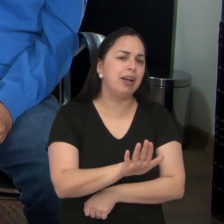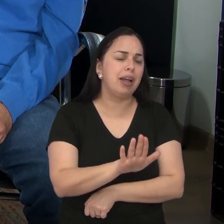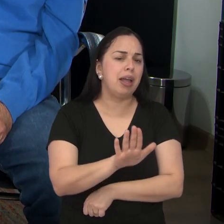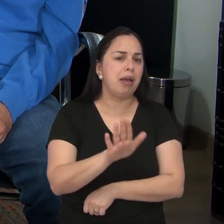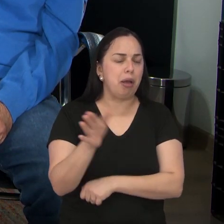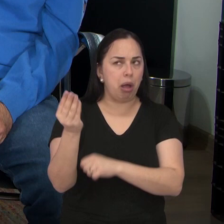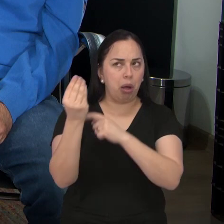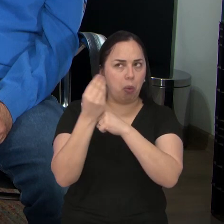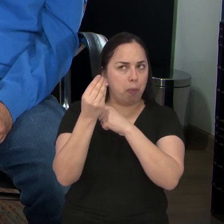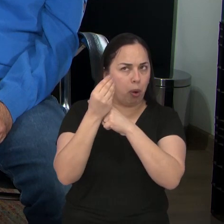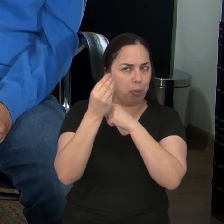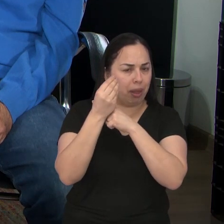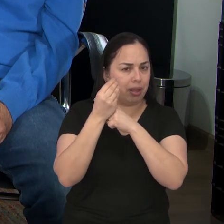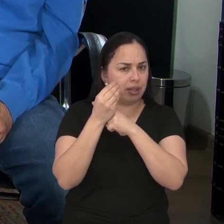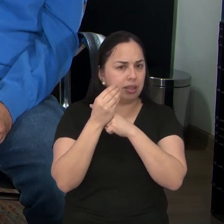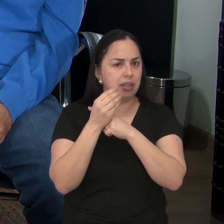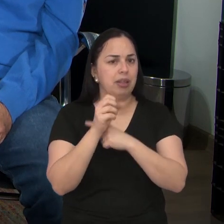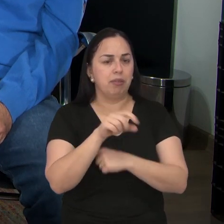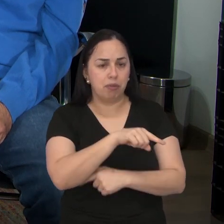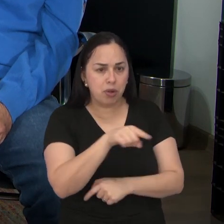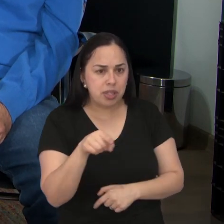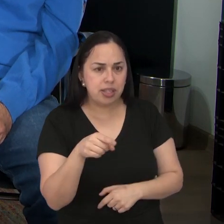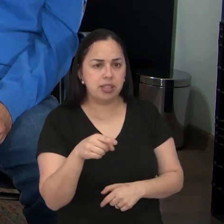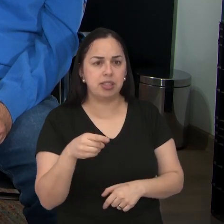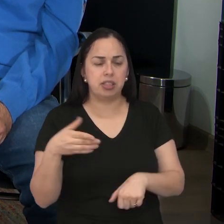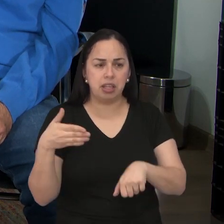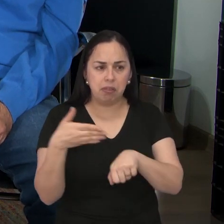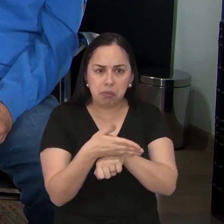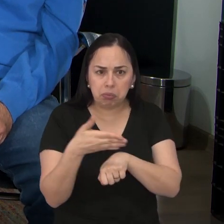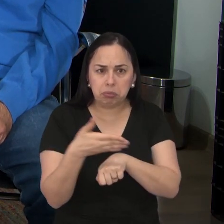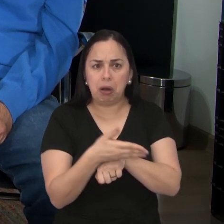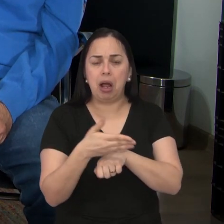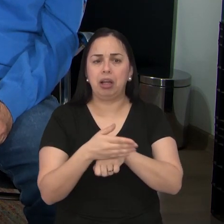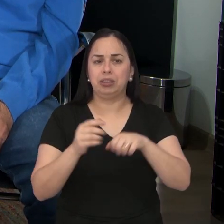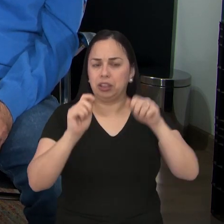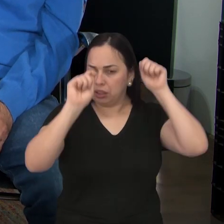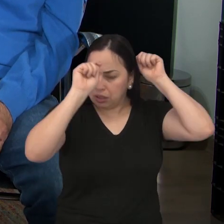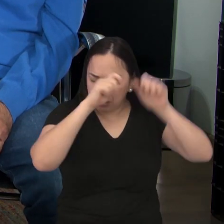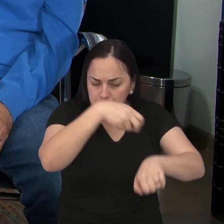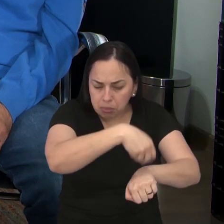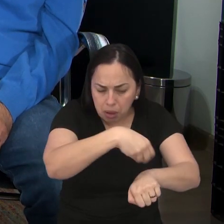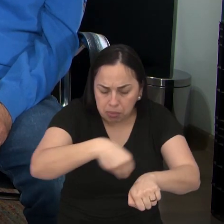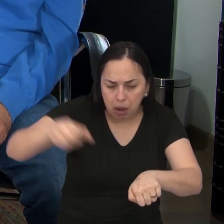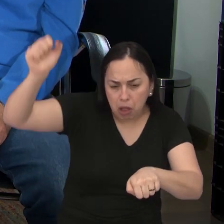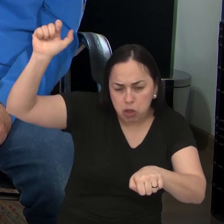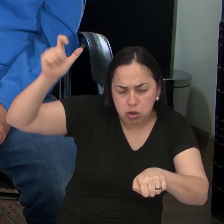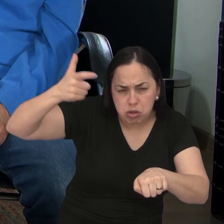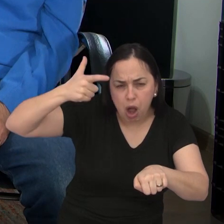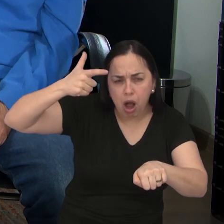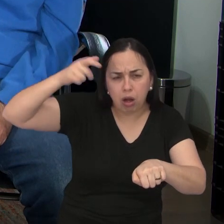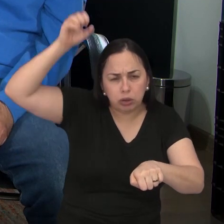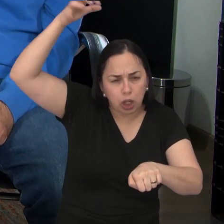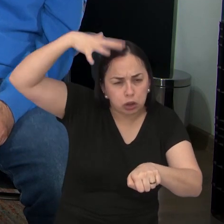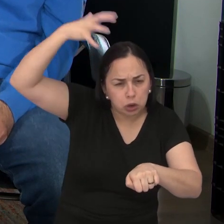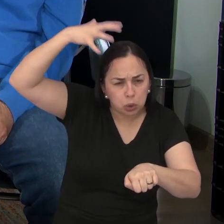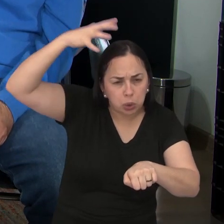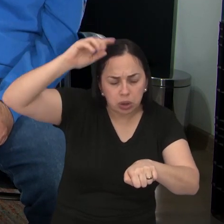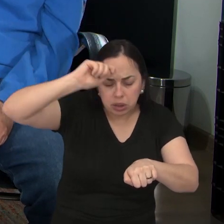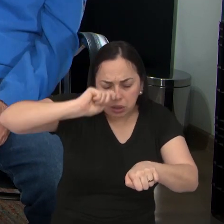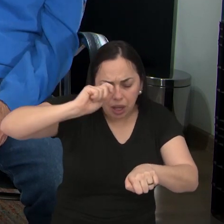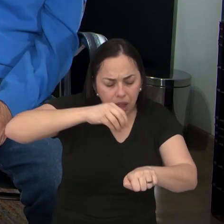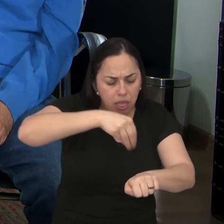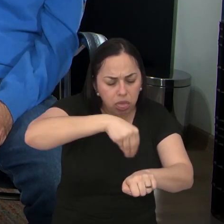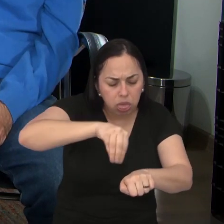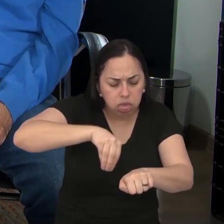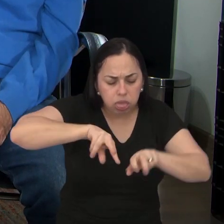é uma proteção, né? No caso de vocês que vivem no sol, porque vida de arqueólogo é ficar debaixo do sol, da chuva, fazendo